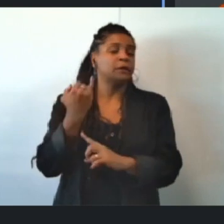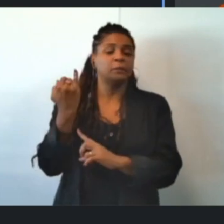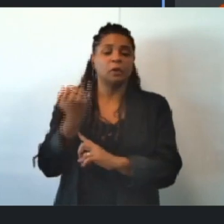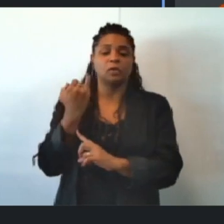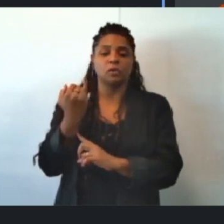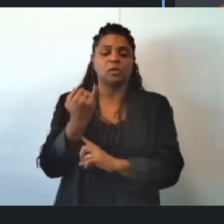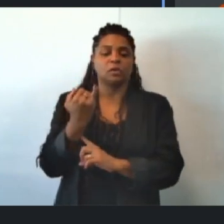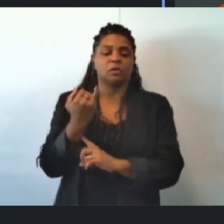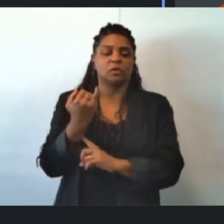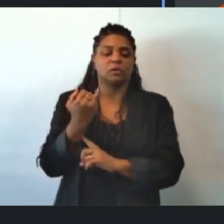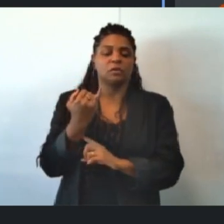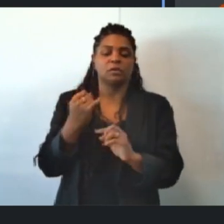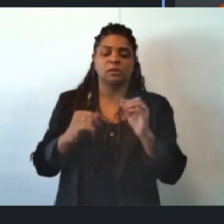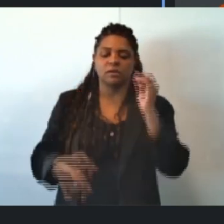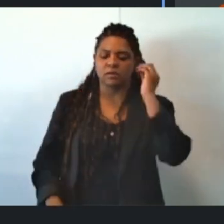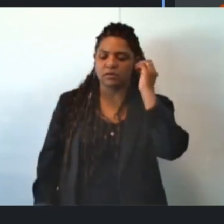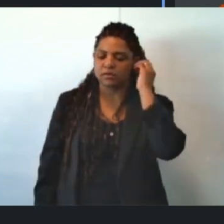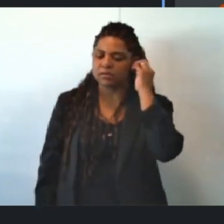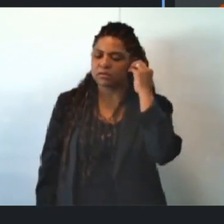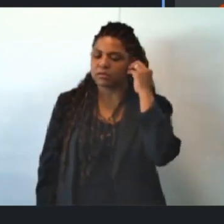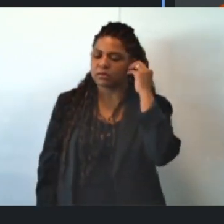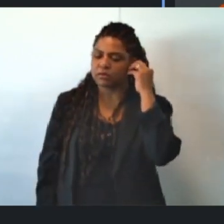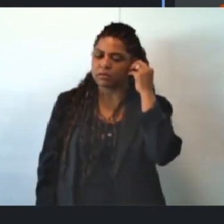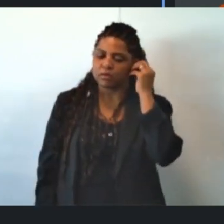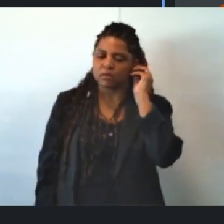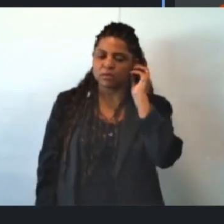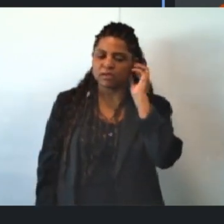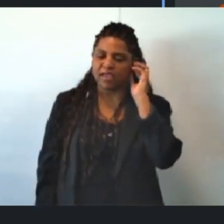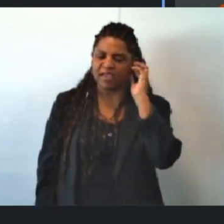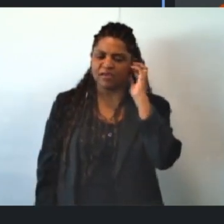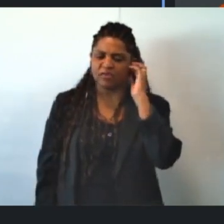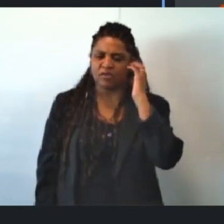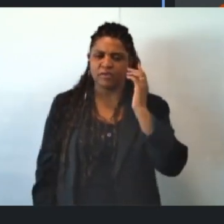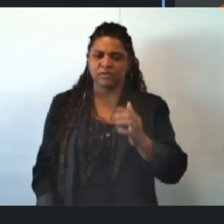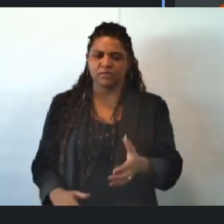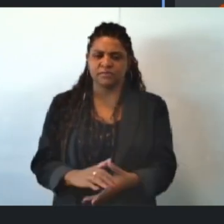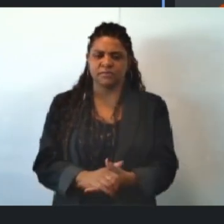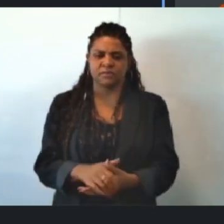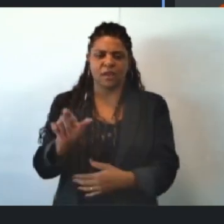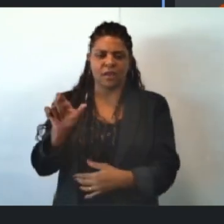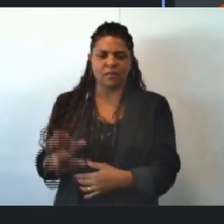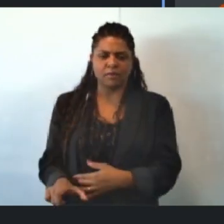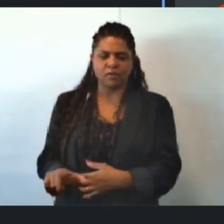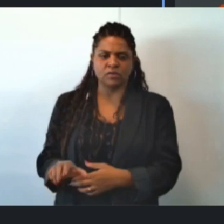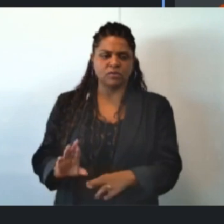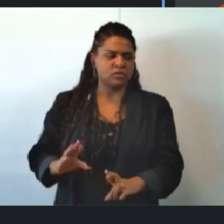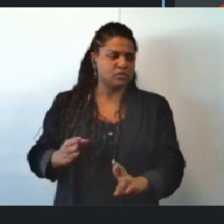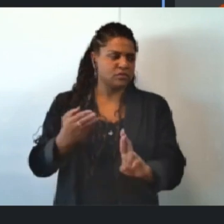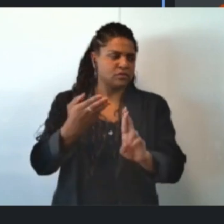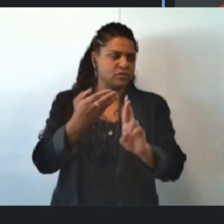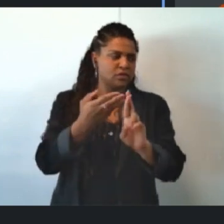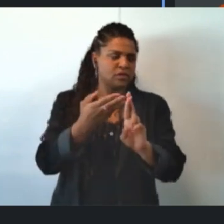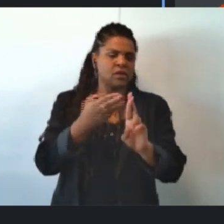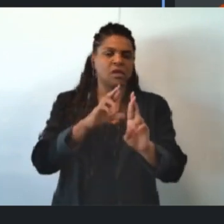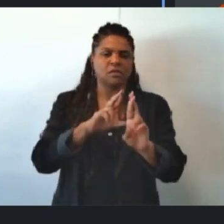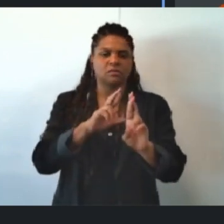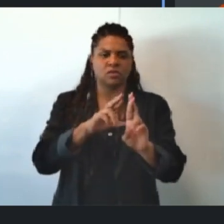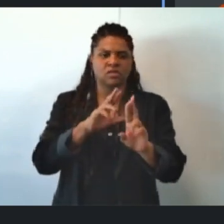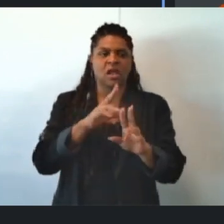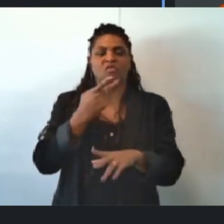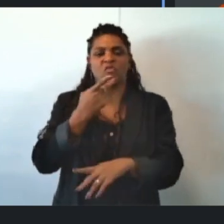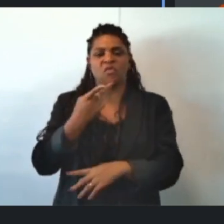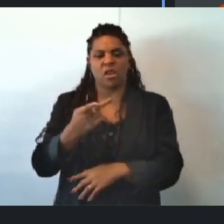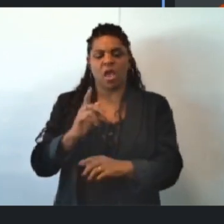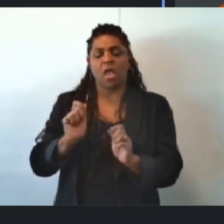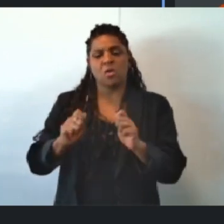SMAPU, no caso, que é a pessoa responsável pelo projeto, falasse a respeito do projeto. Tá? Eu posso responder a